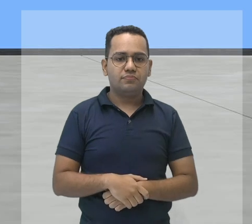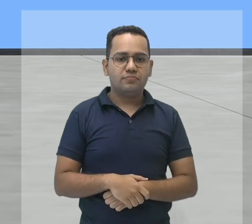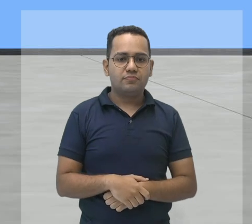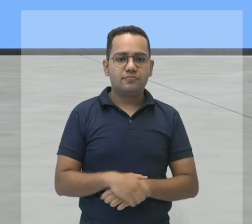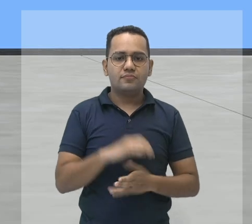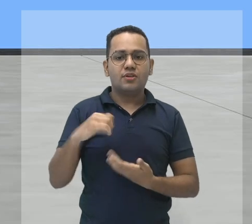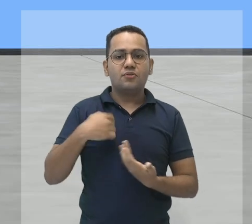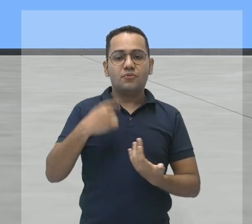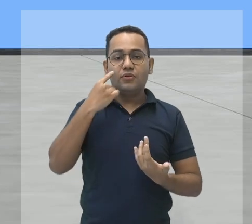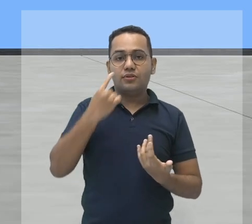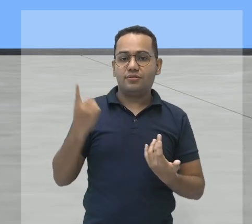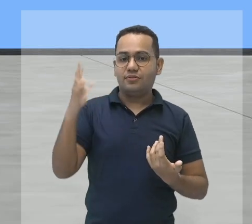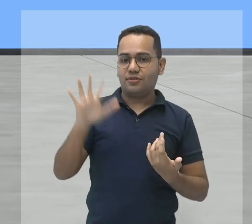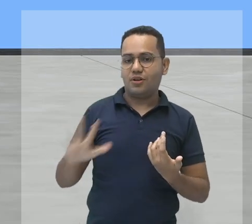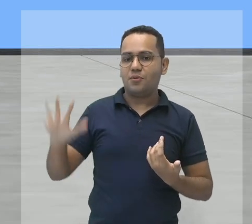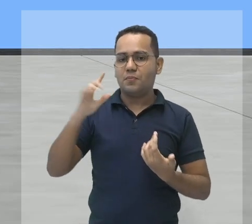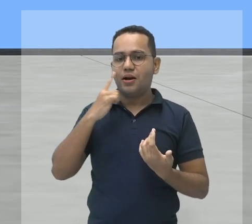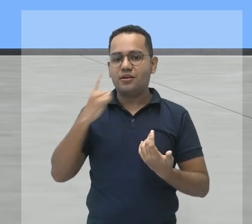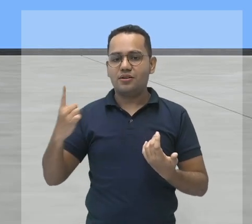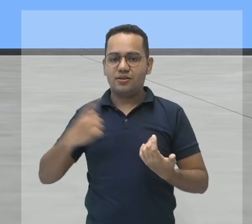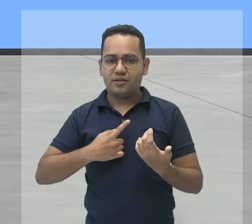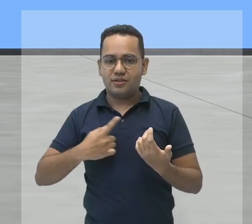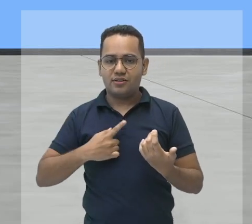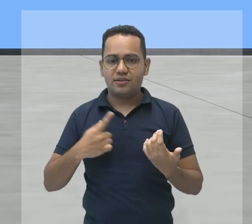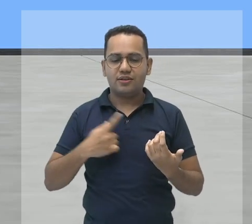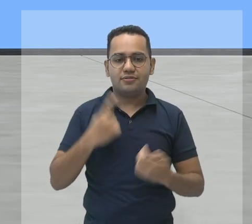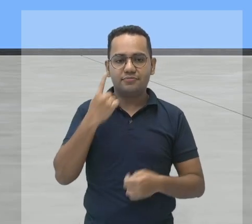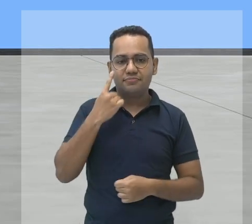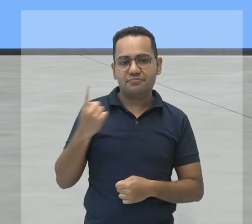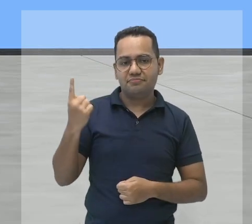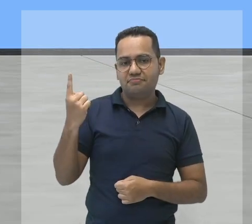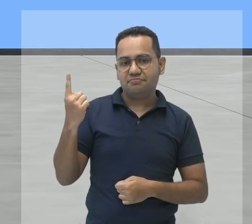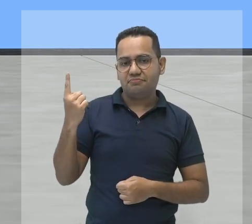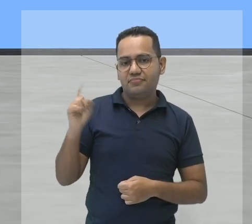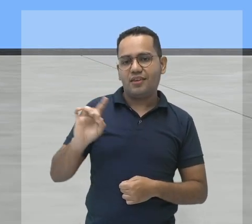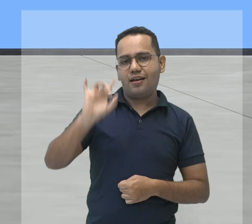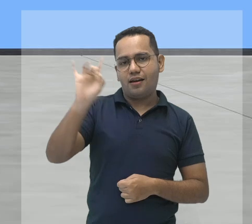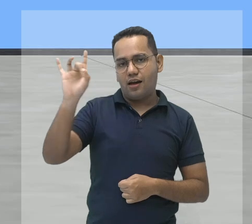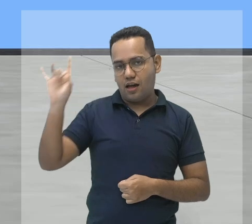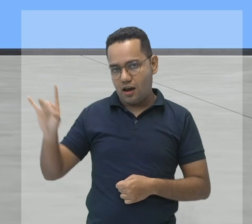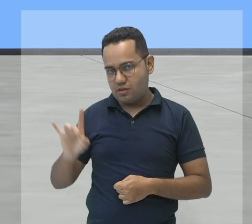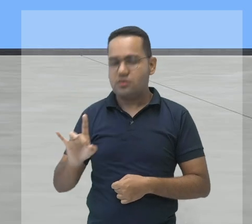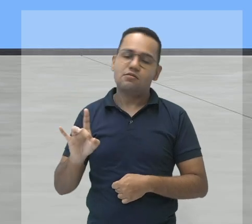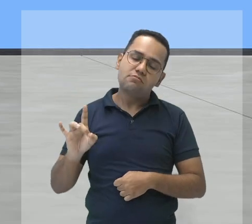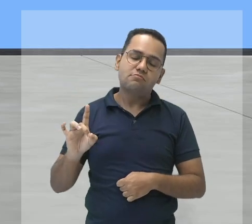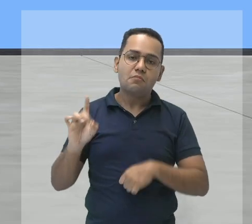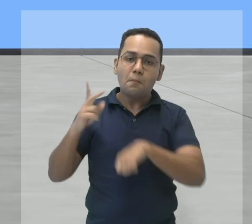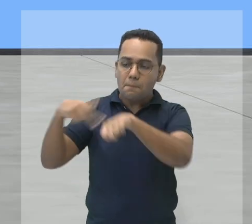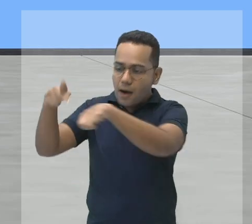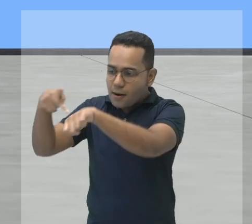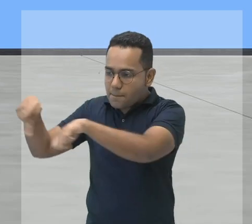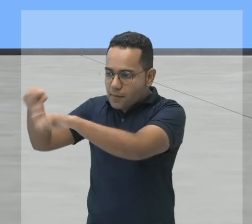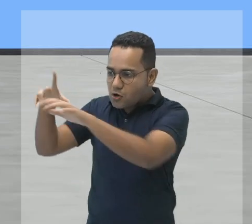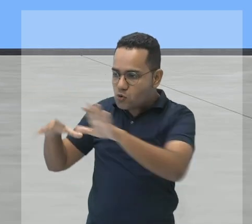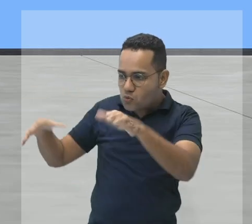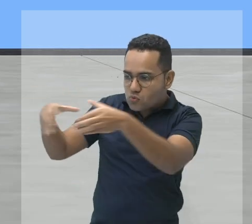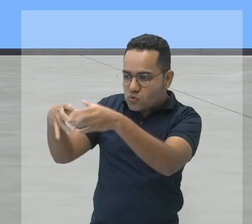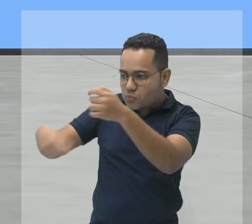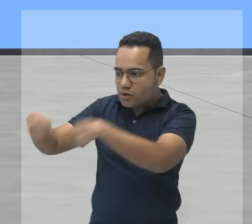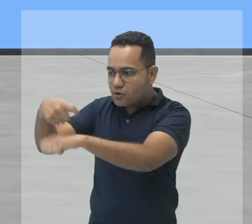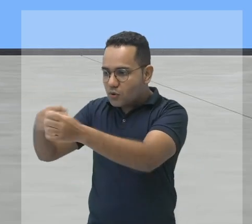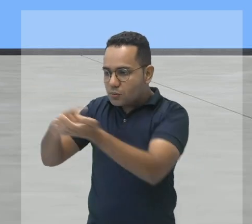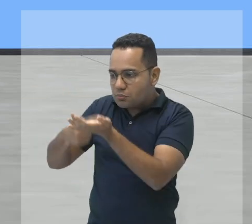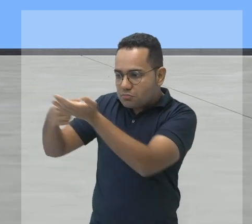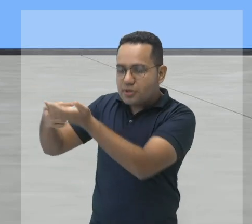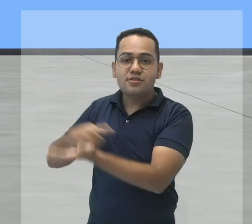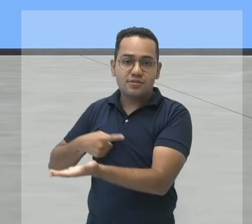desses blocos econômicos, olha, estão presentes aqui nessa imagem, como por exemplo a ASEAN, o Mercosul, a União